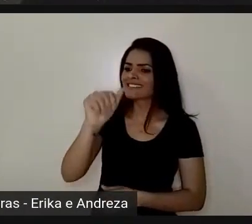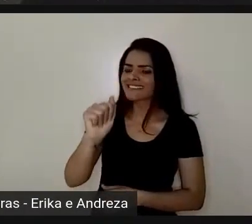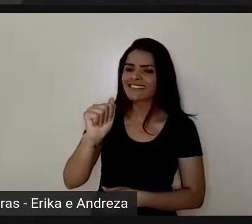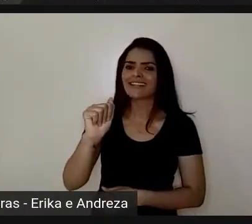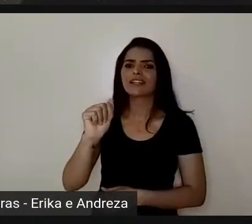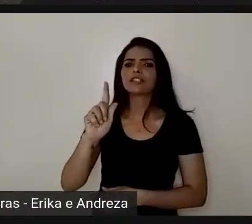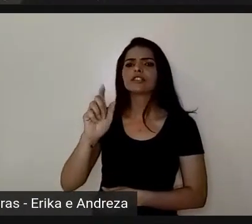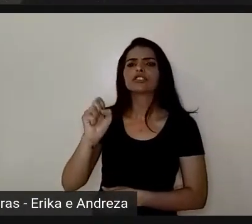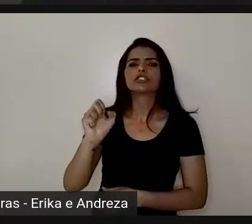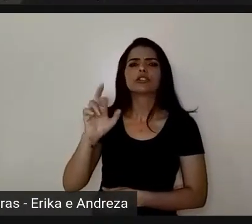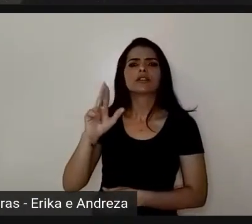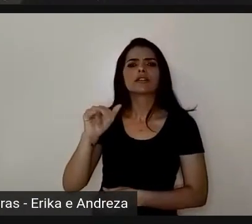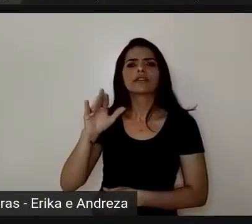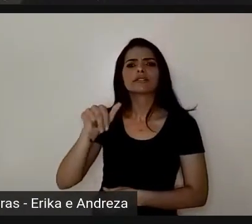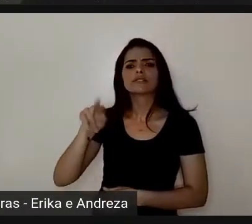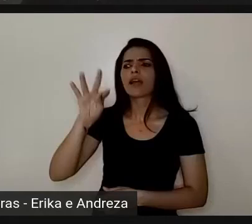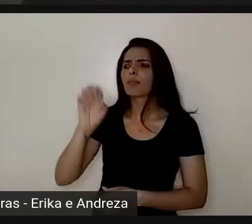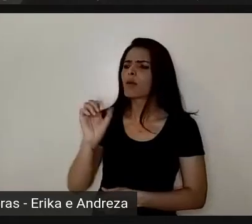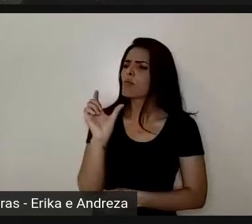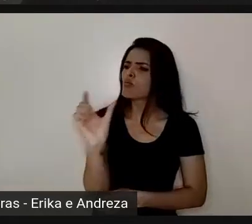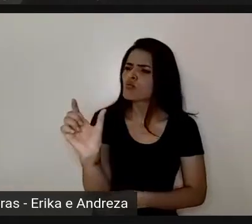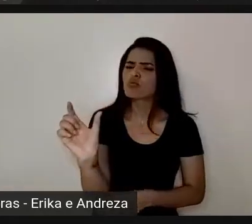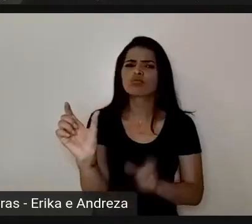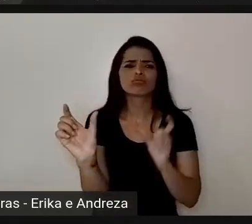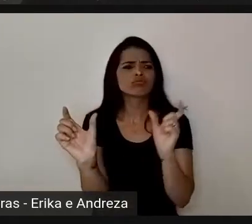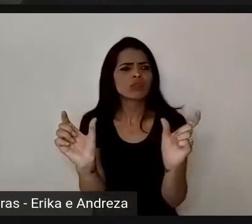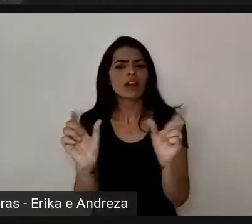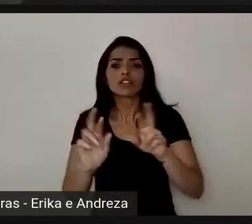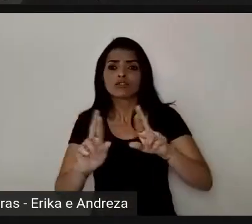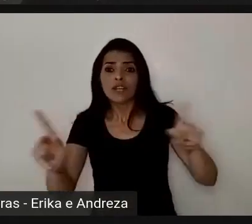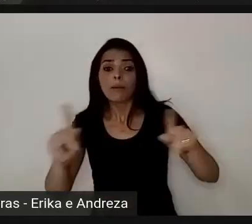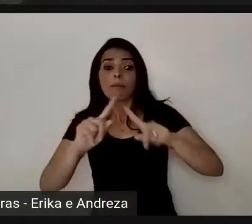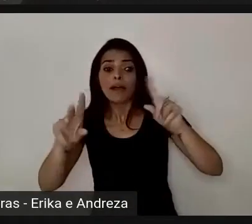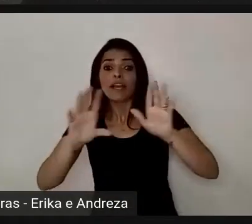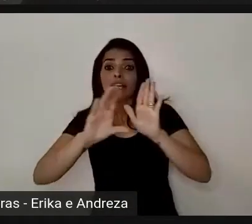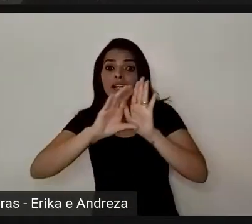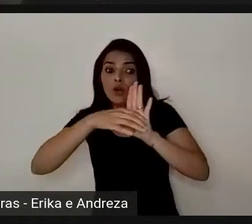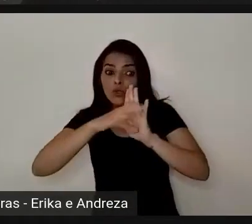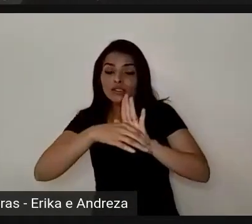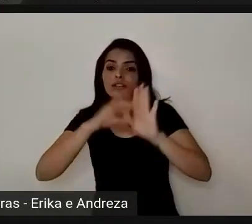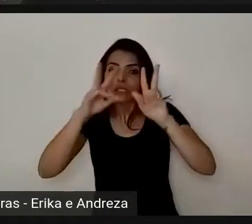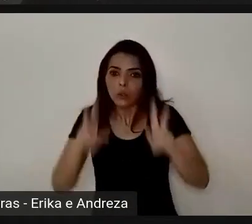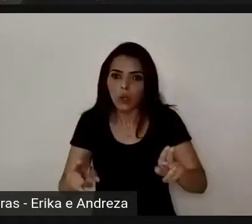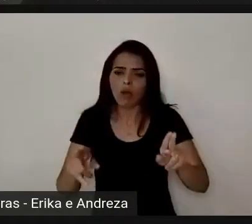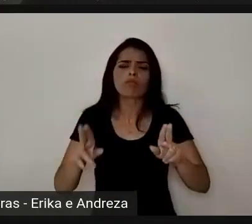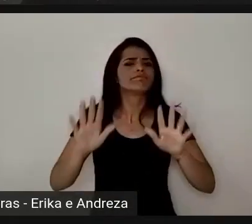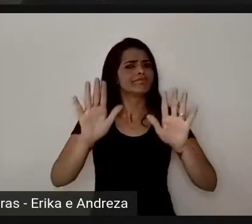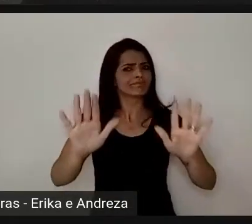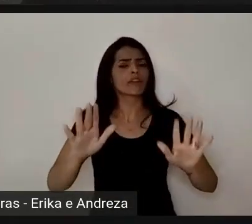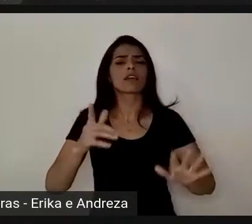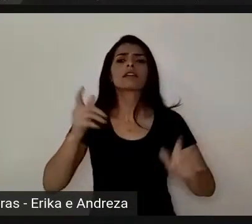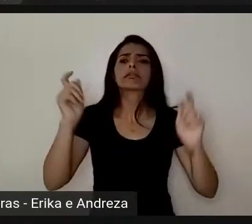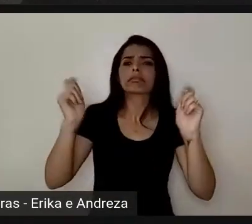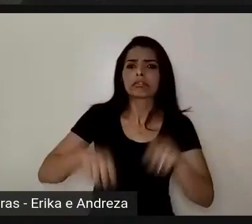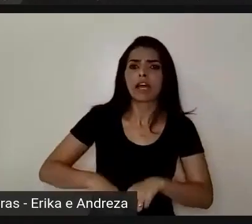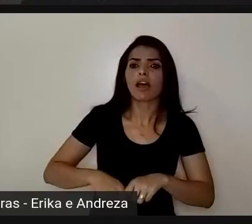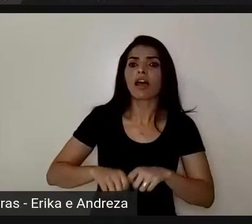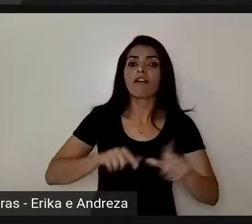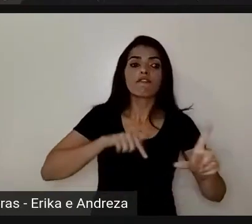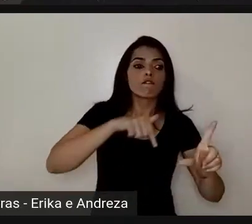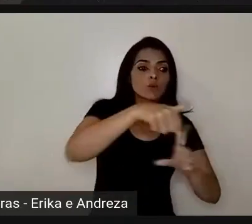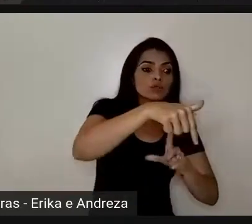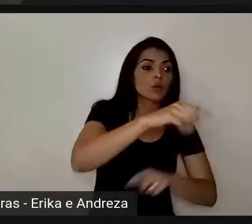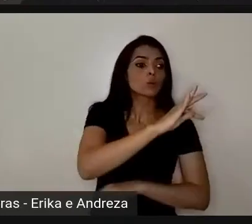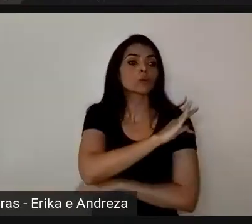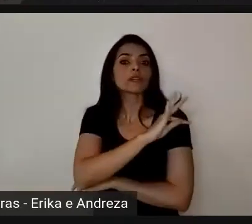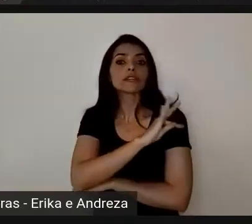a nomenclatura muda, mas é mais ou menos a mesma coisa. Só que ela passaria a permitir o exercício de funções técnicas.